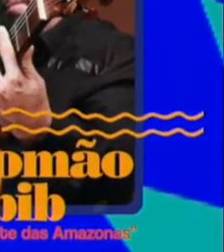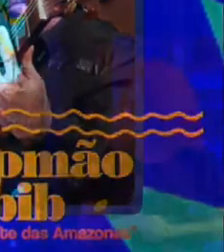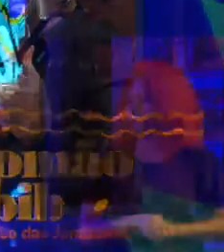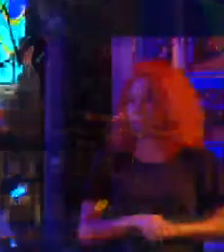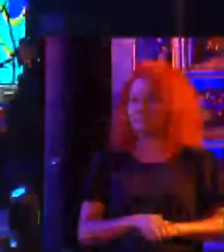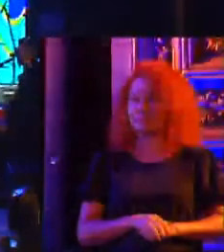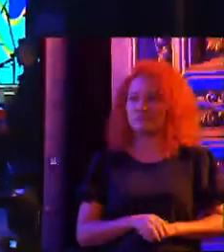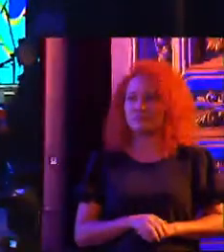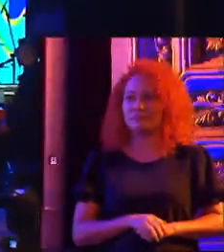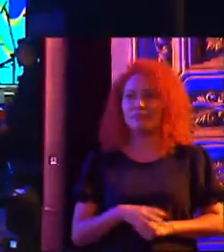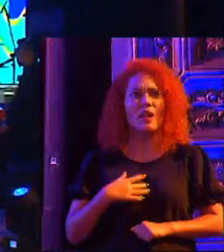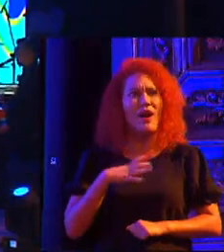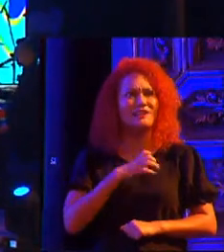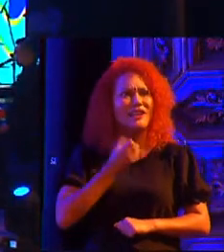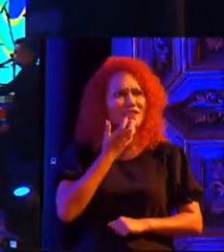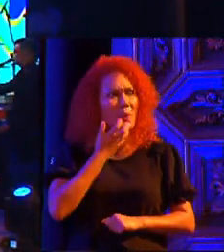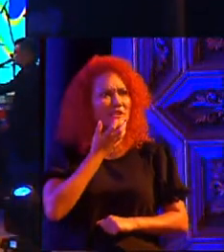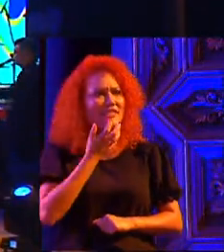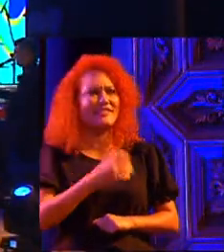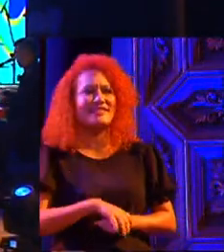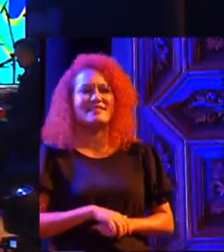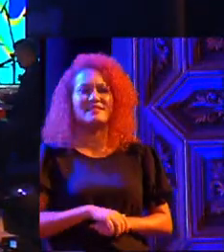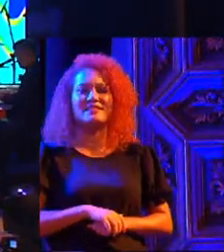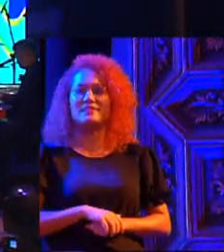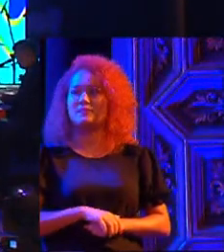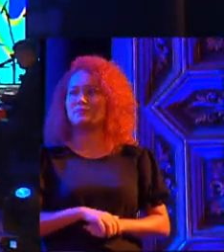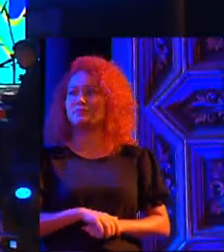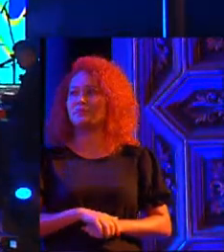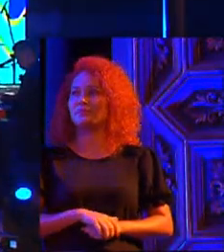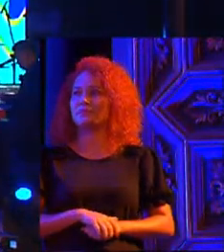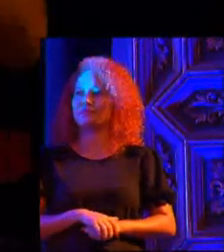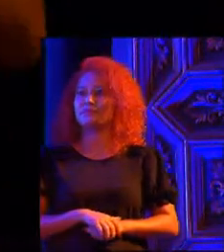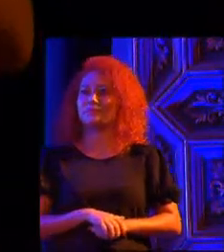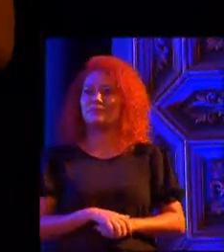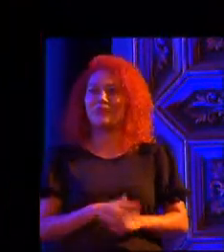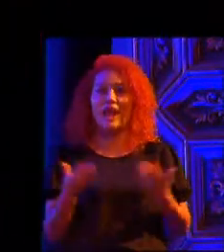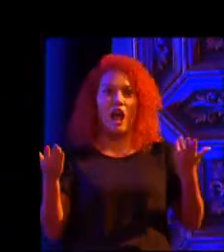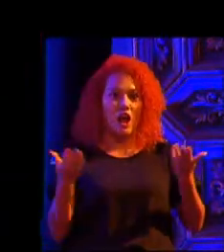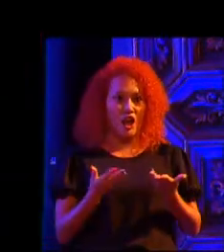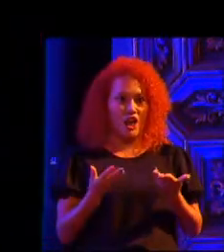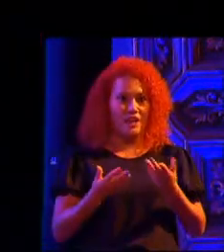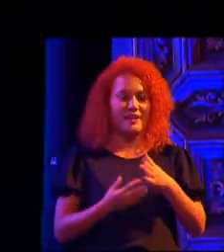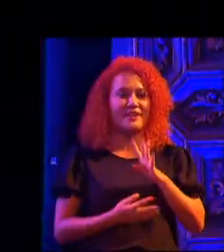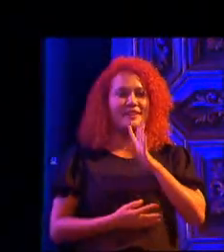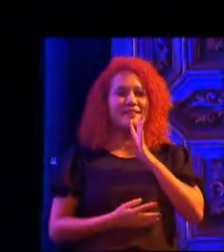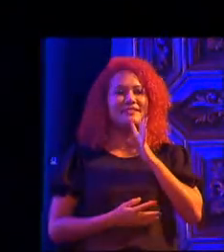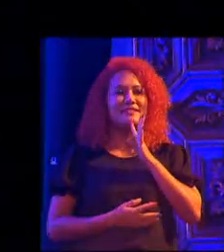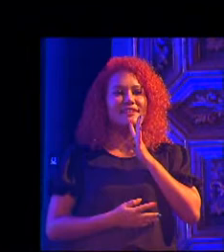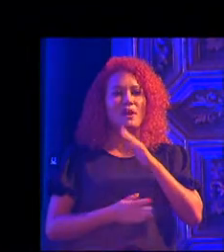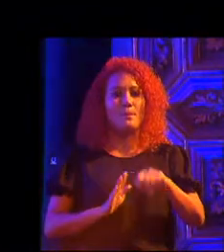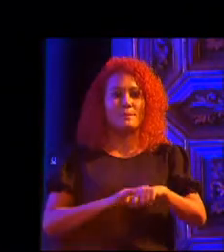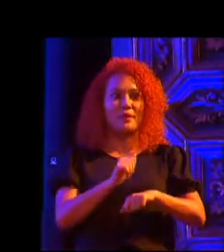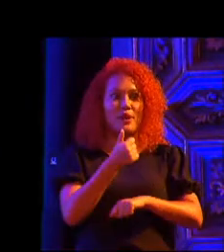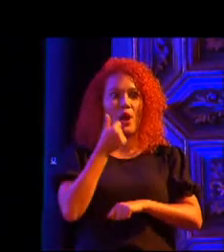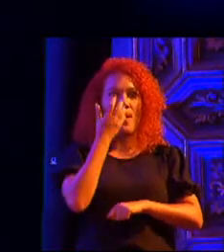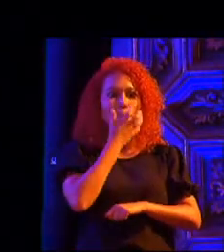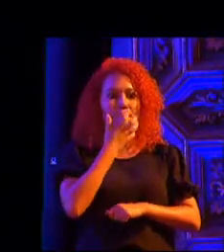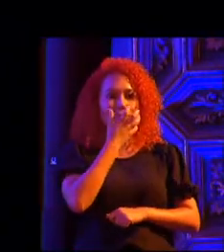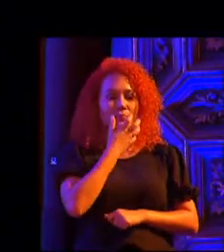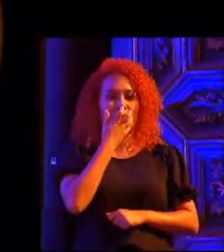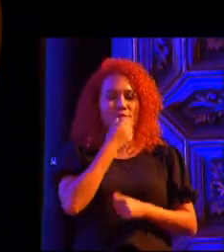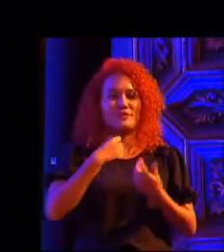Eu adoro essa musiquinha. Vamos, Marisa. Vamos conhecer melhor música